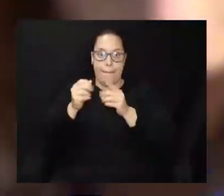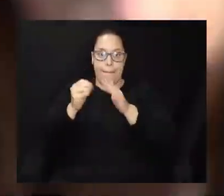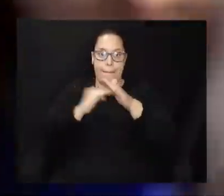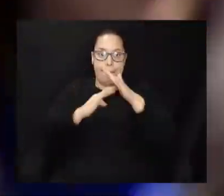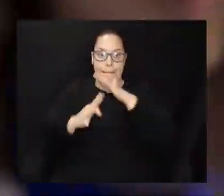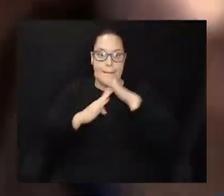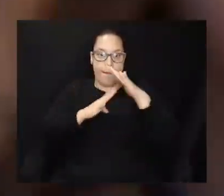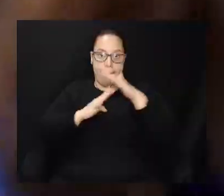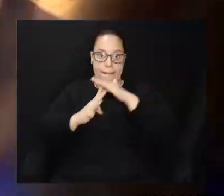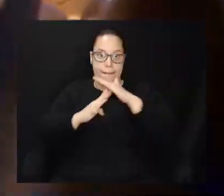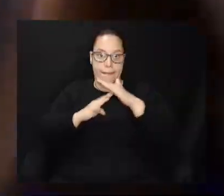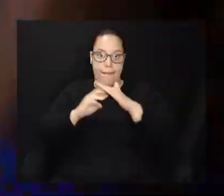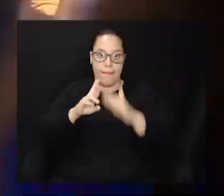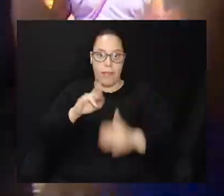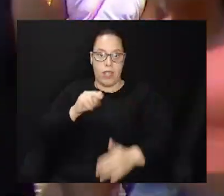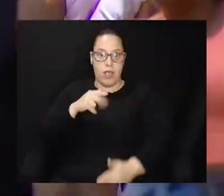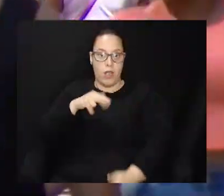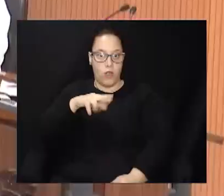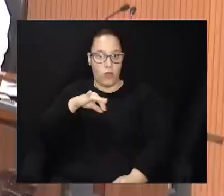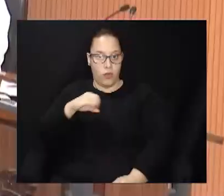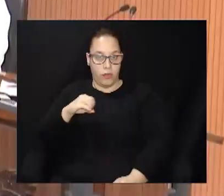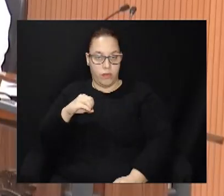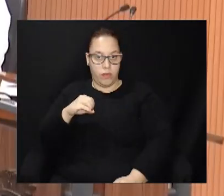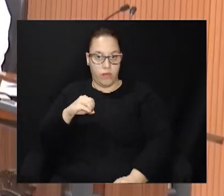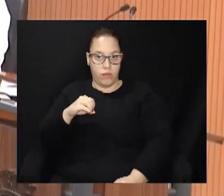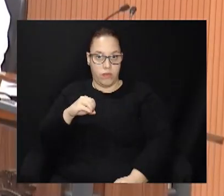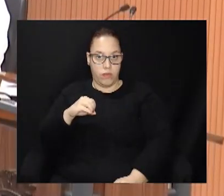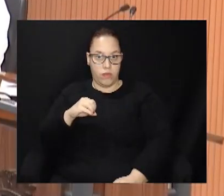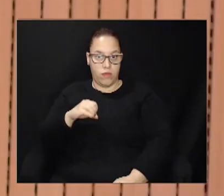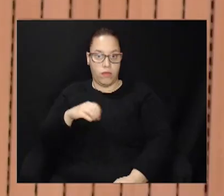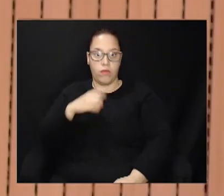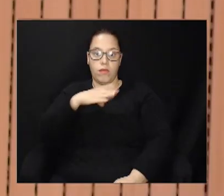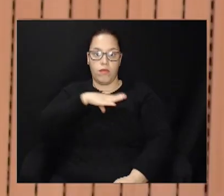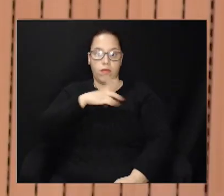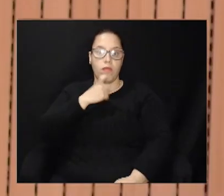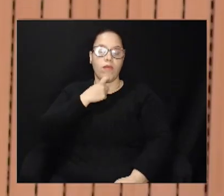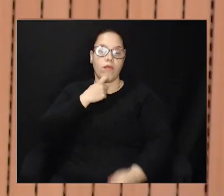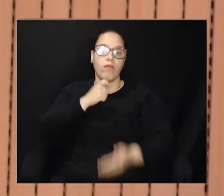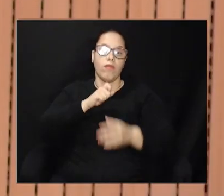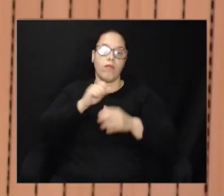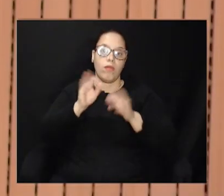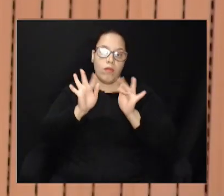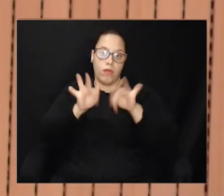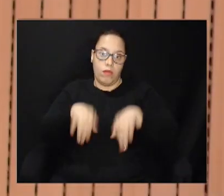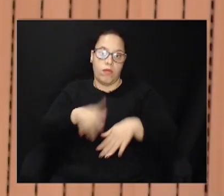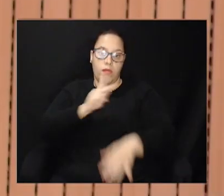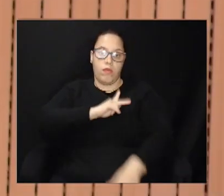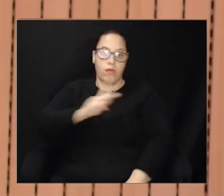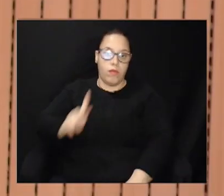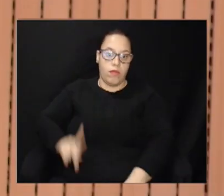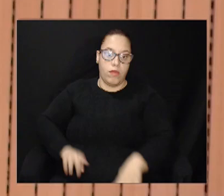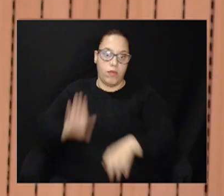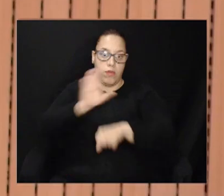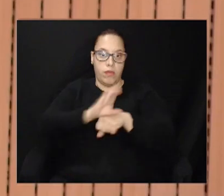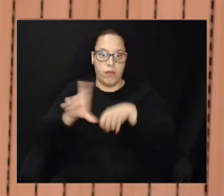e apátridas no município de Campinas. Ao término, o presidente da Comissão de Constituição e